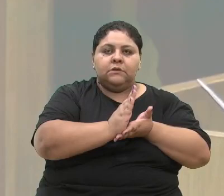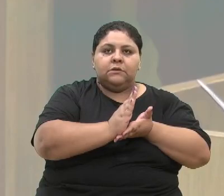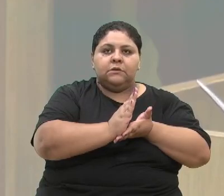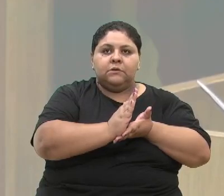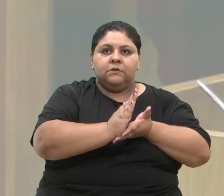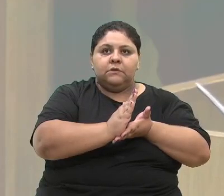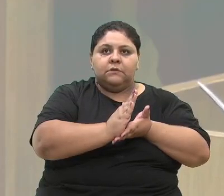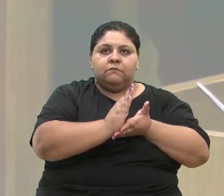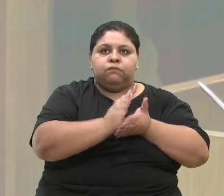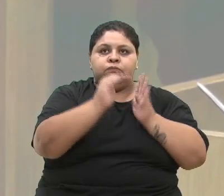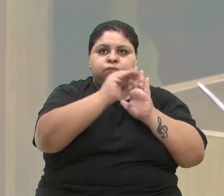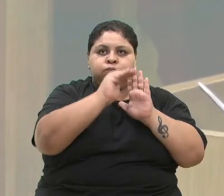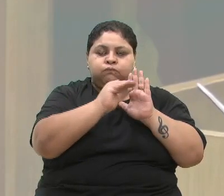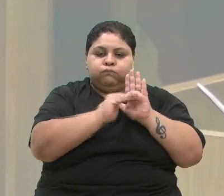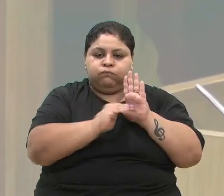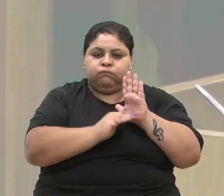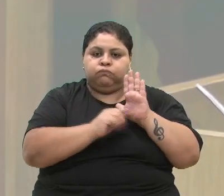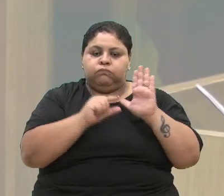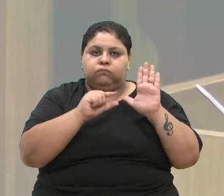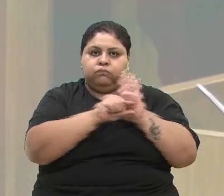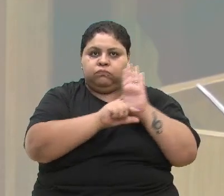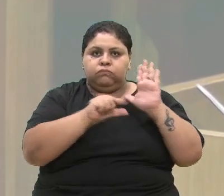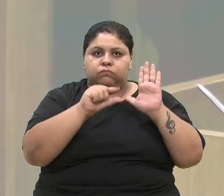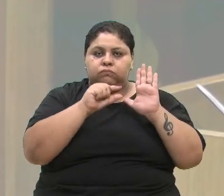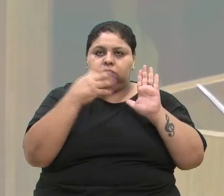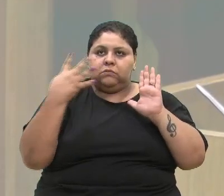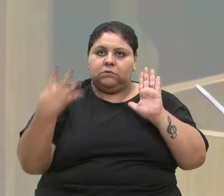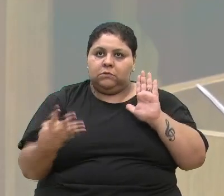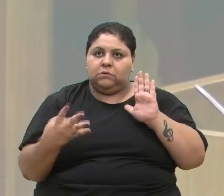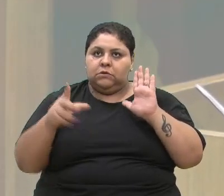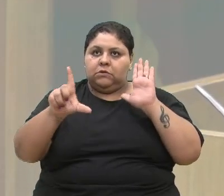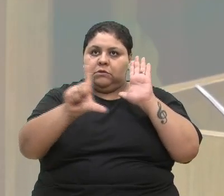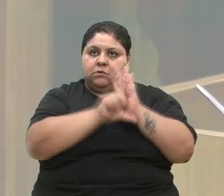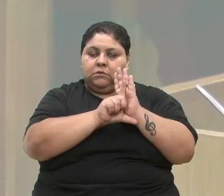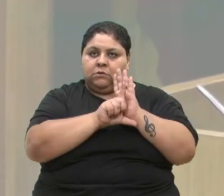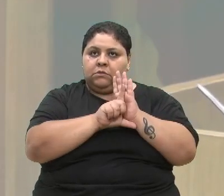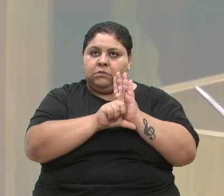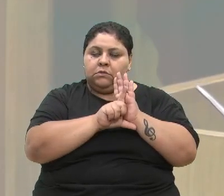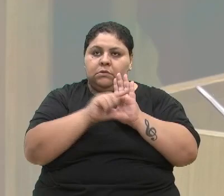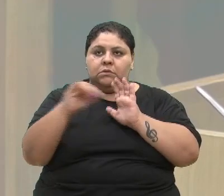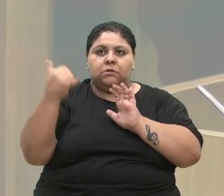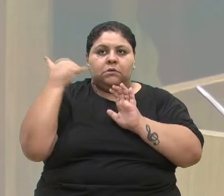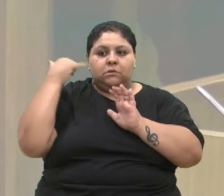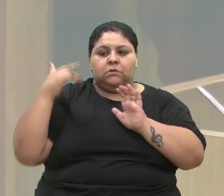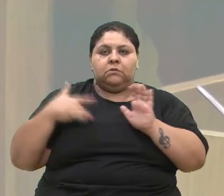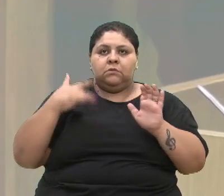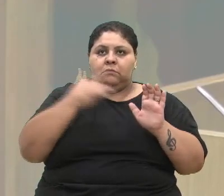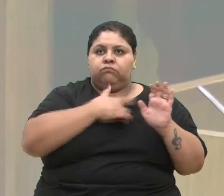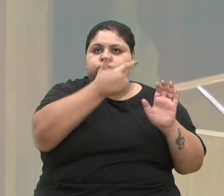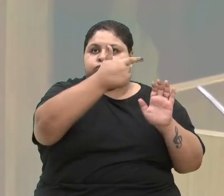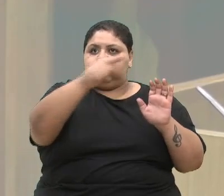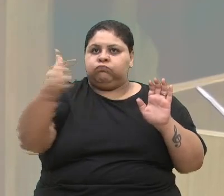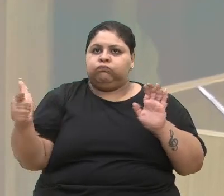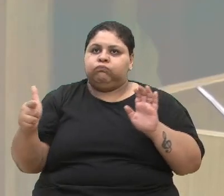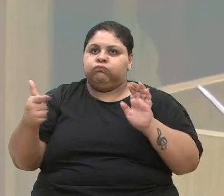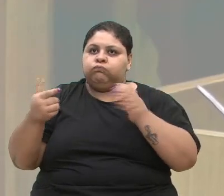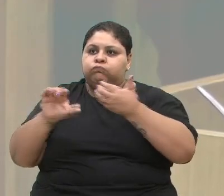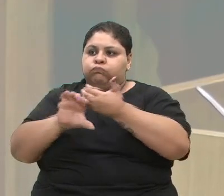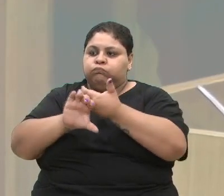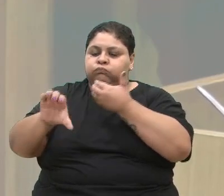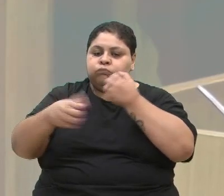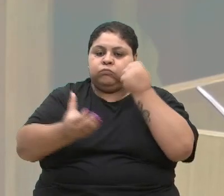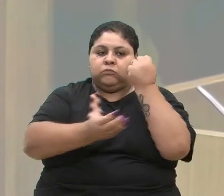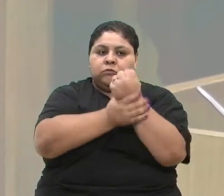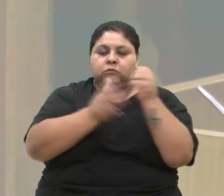nas seguintes condições. Artigo 4º. Para fins desta lei, considera-se telemedicina, dentre outros, a transmissão segura de